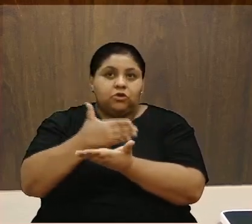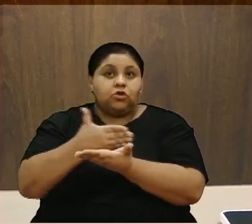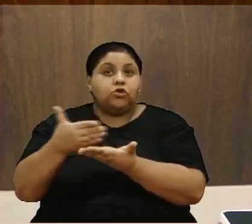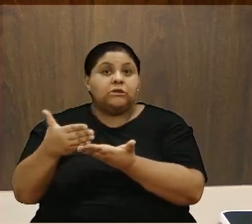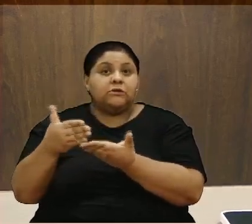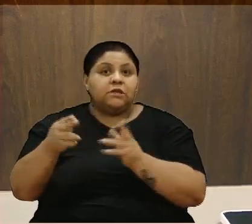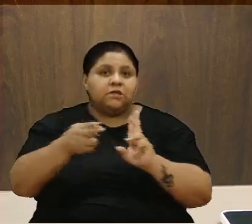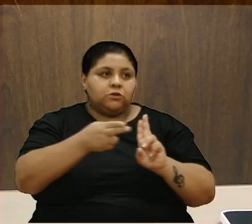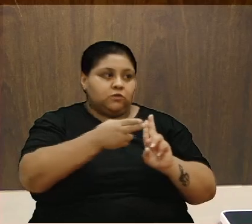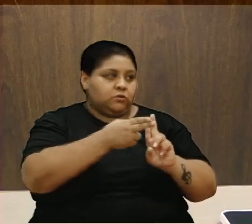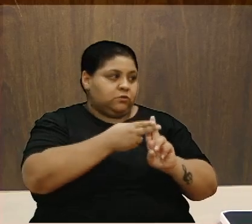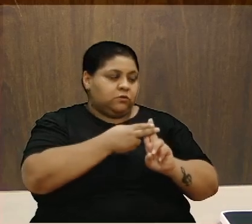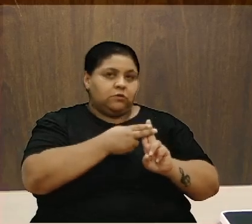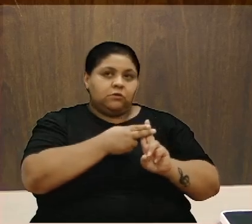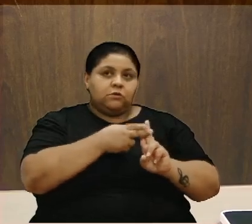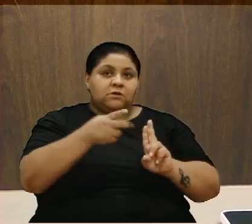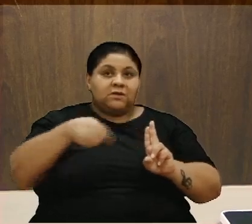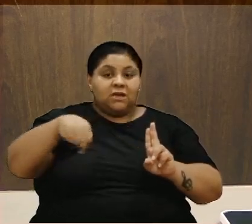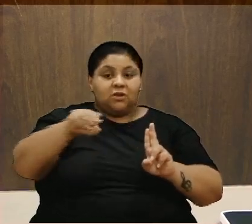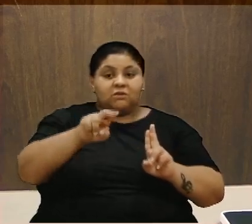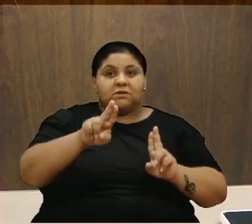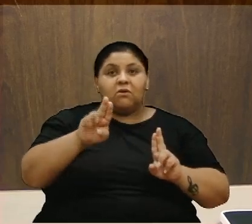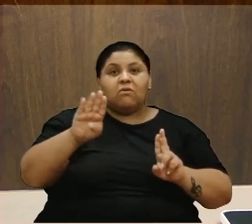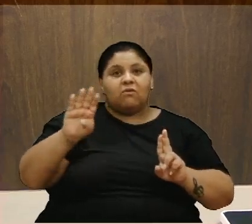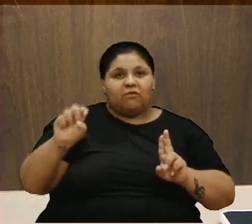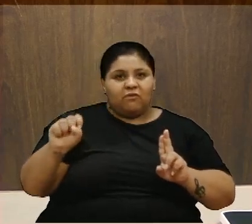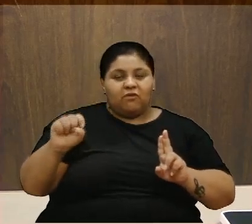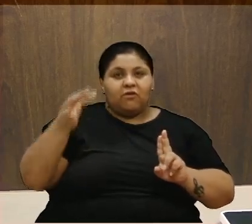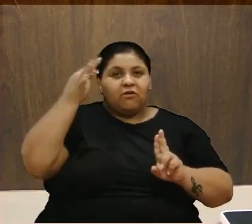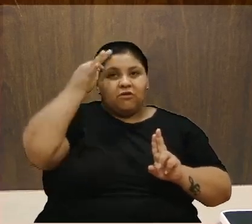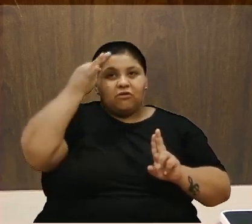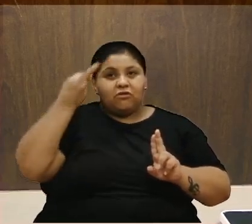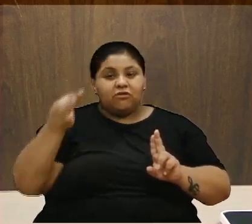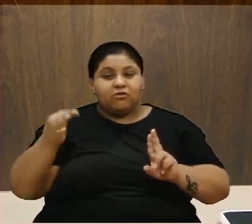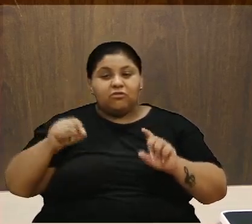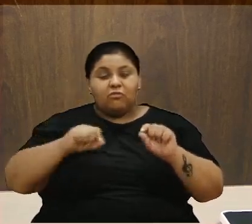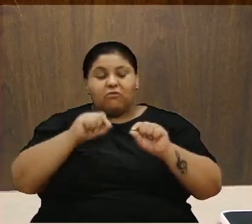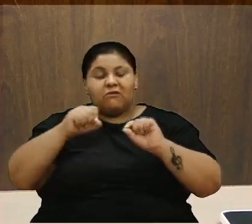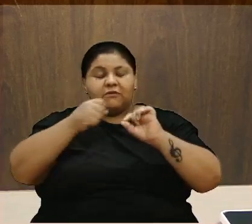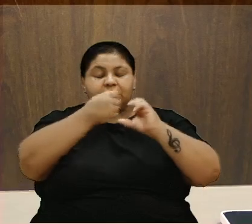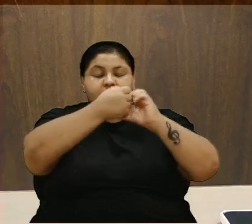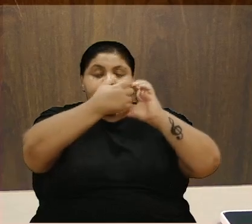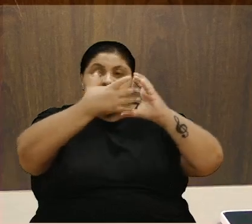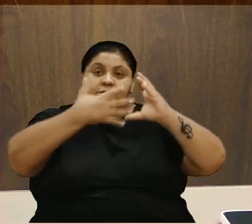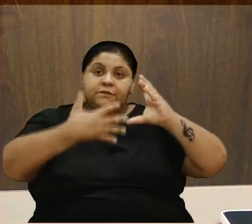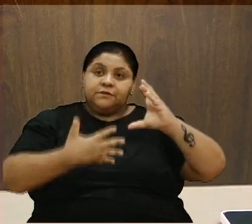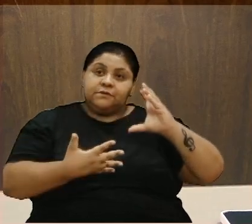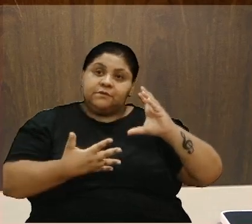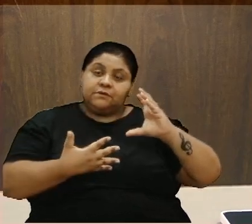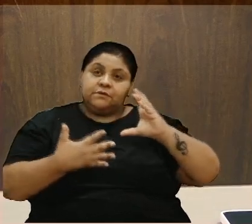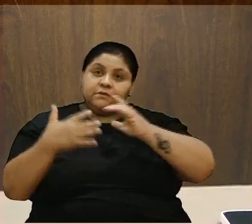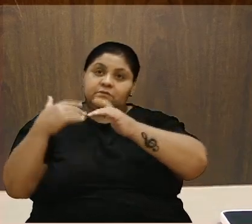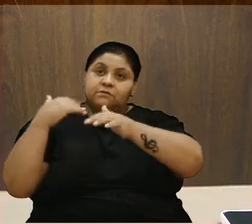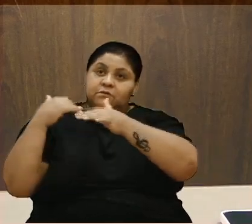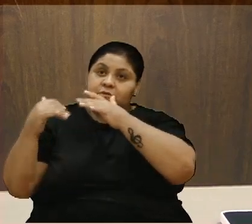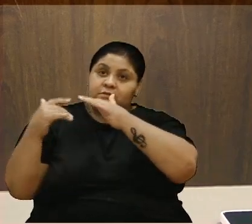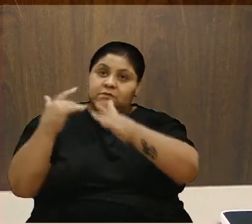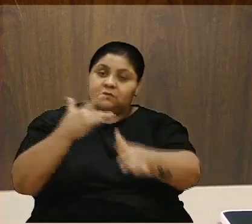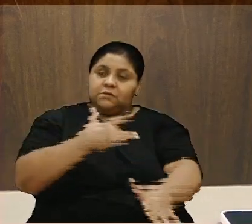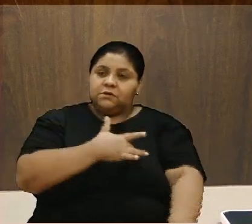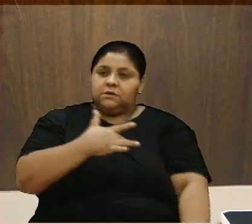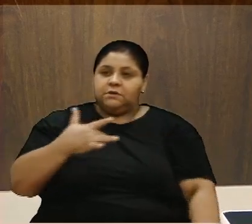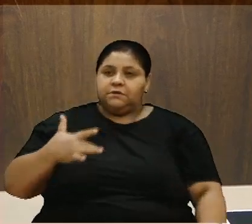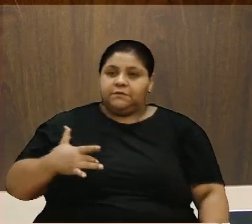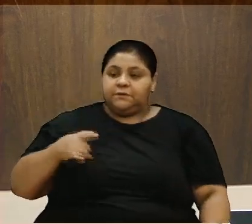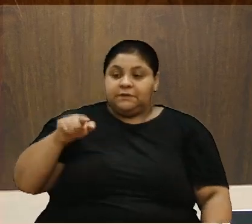do SUS, que é a nossa UBS. É entender quais características que movimentam a saúde